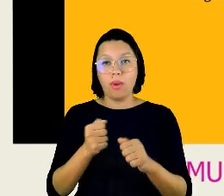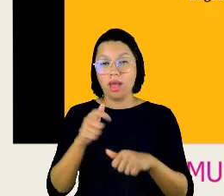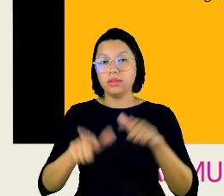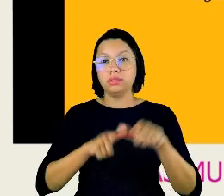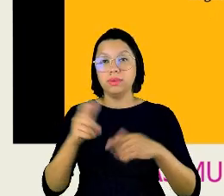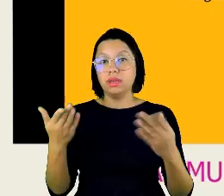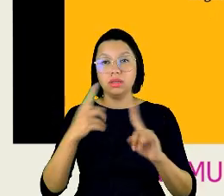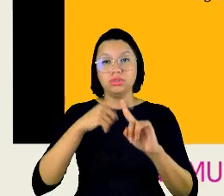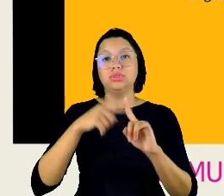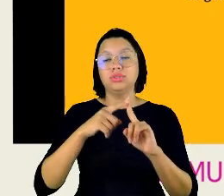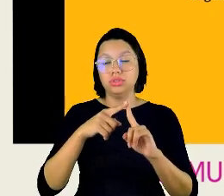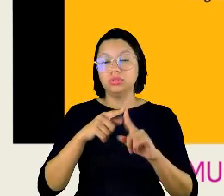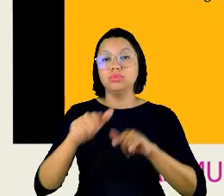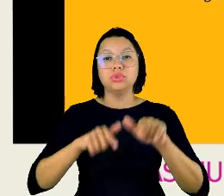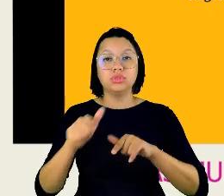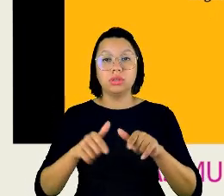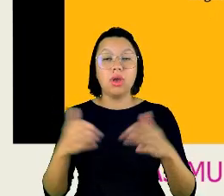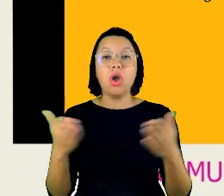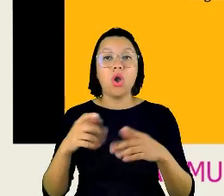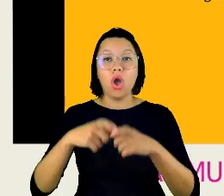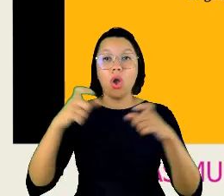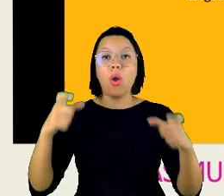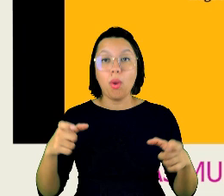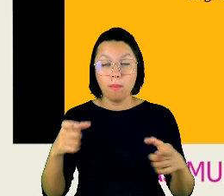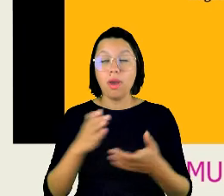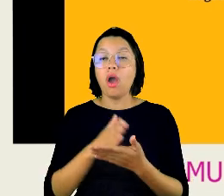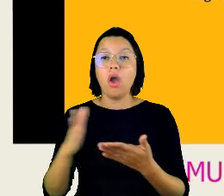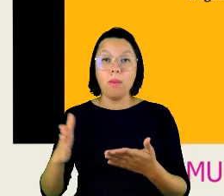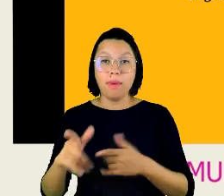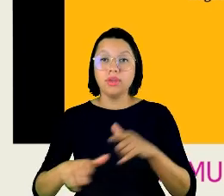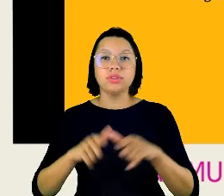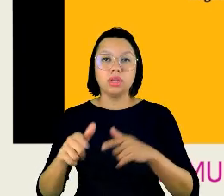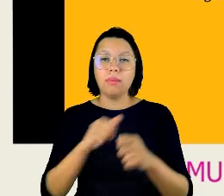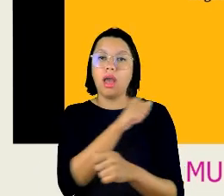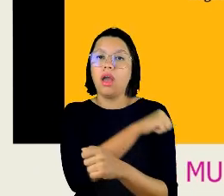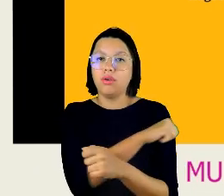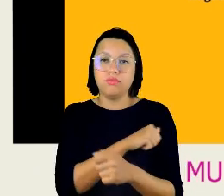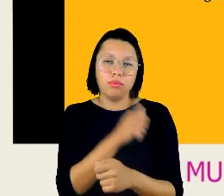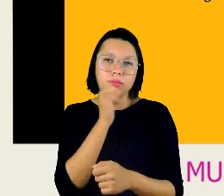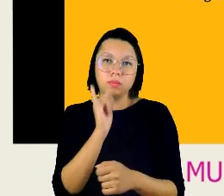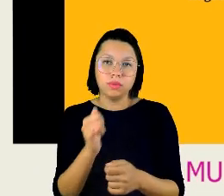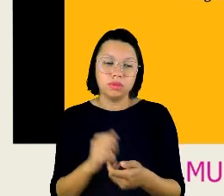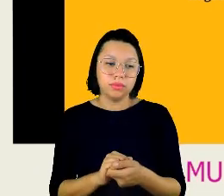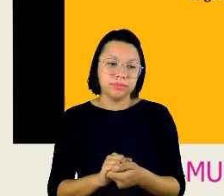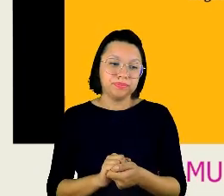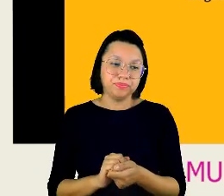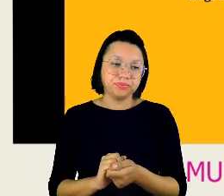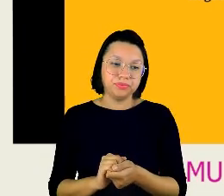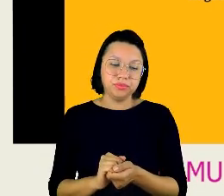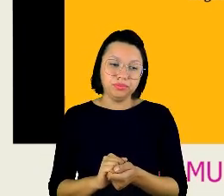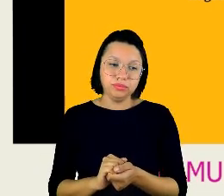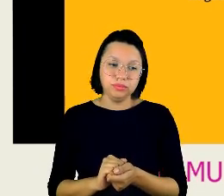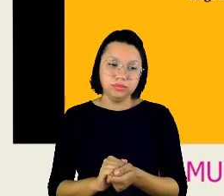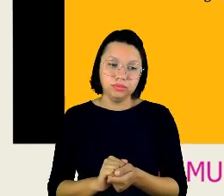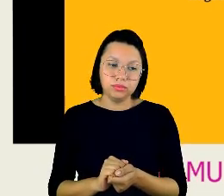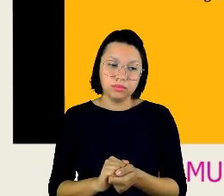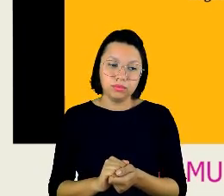tipo de atividade que hoje a maior parte delas exerce, como enfermeiras, por exemplo. Então,